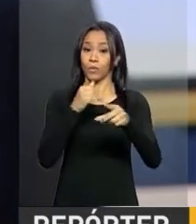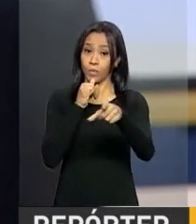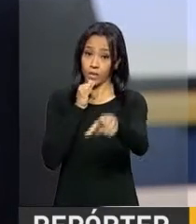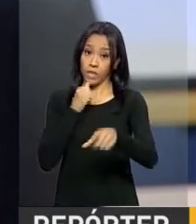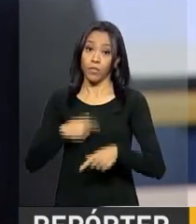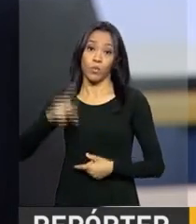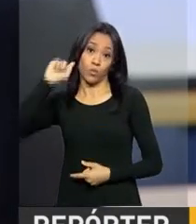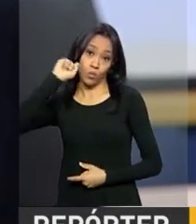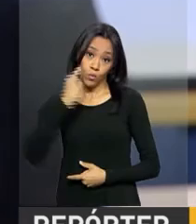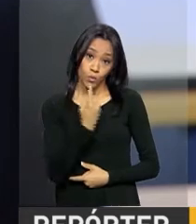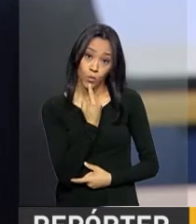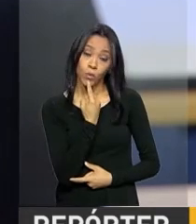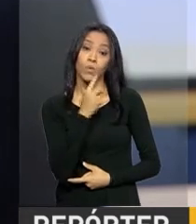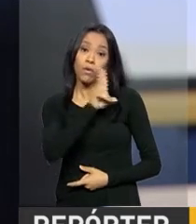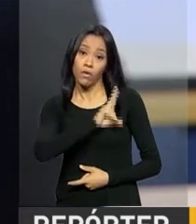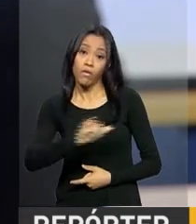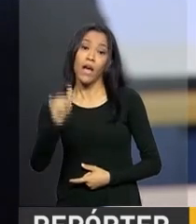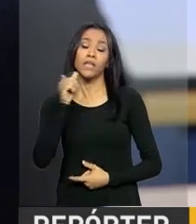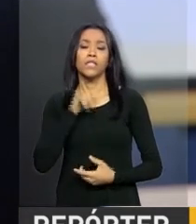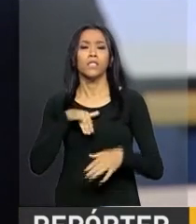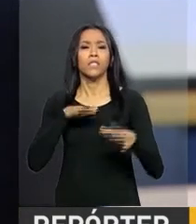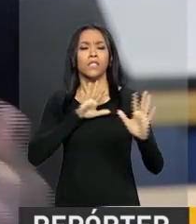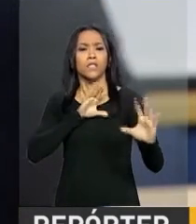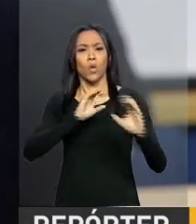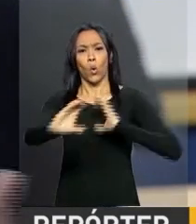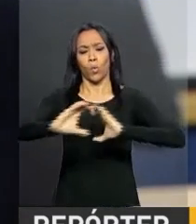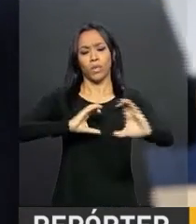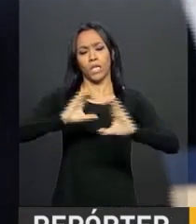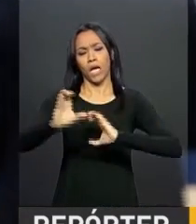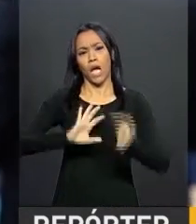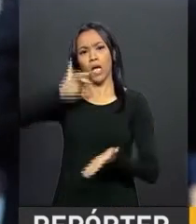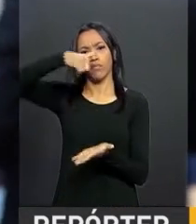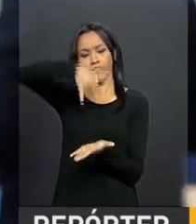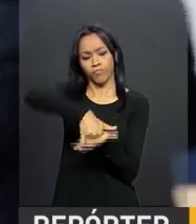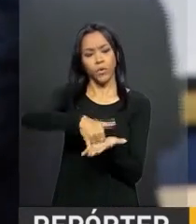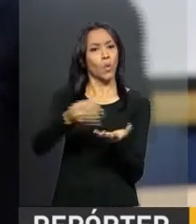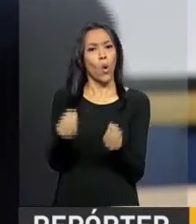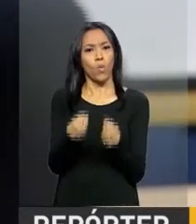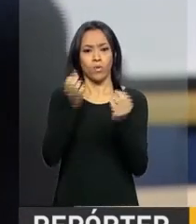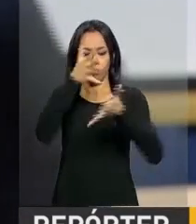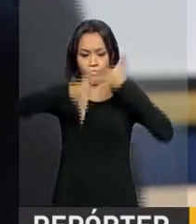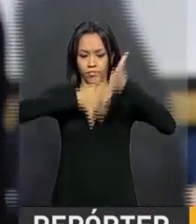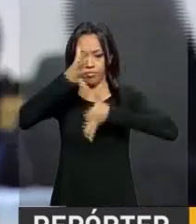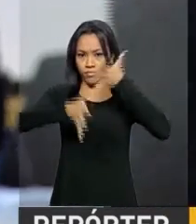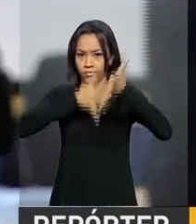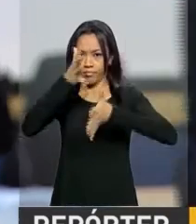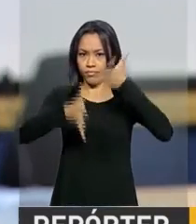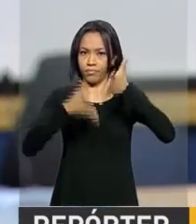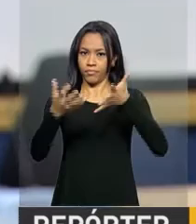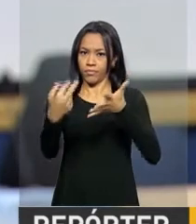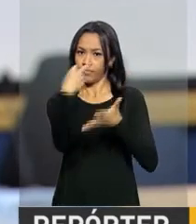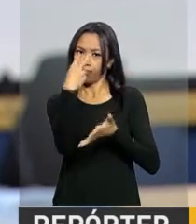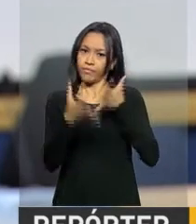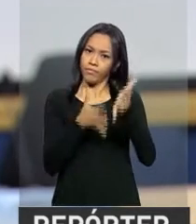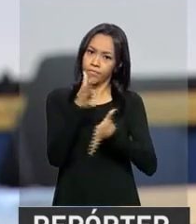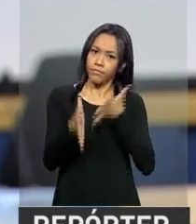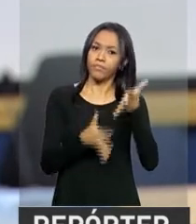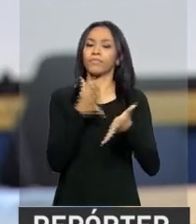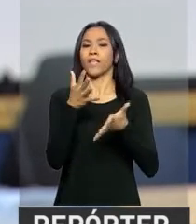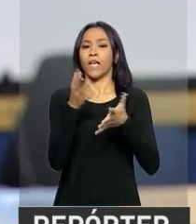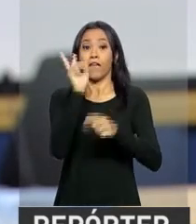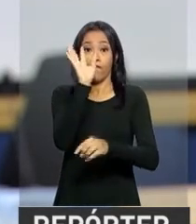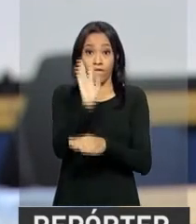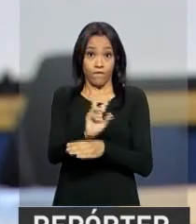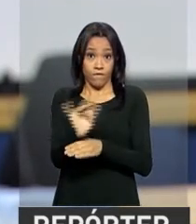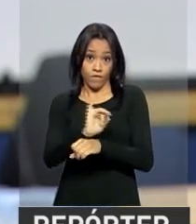se comunicar com as centrais de atendimento das operadoras utilizando língua de sinais, né, através de uma central de